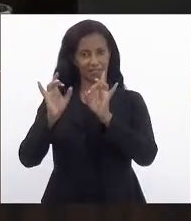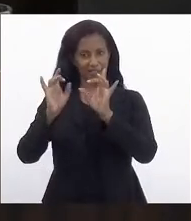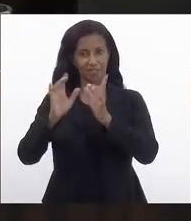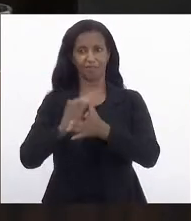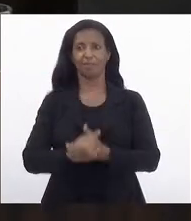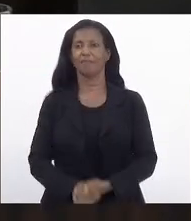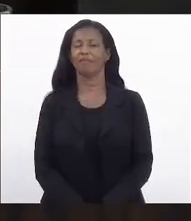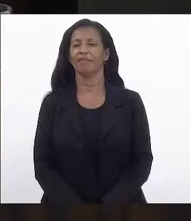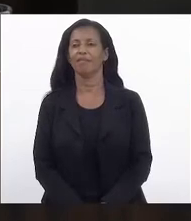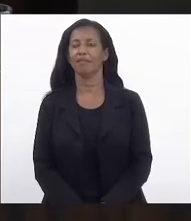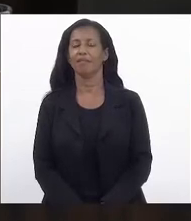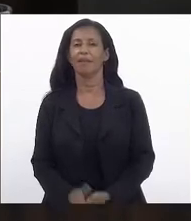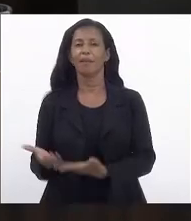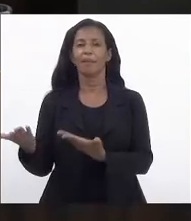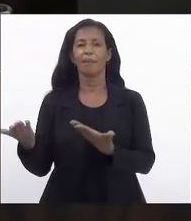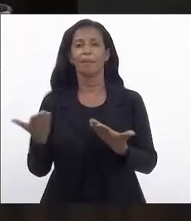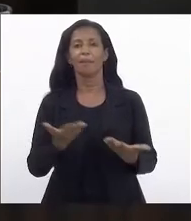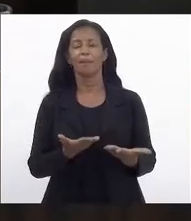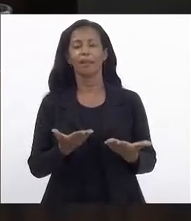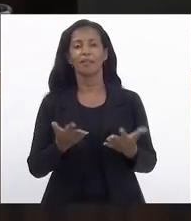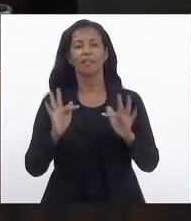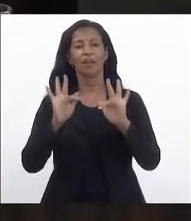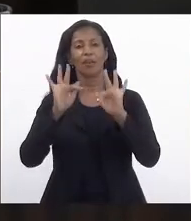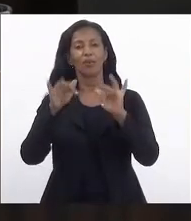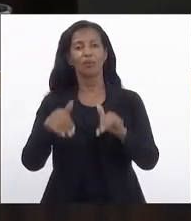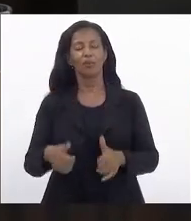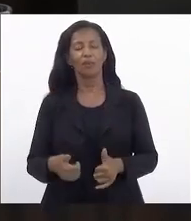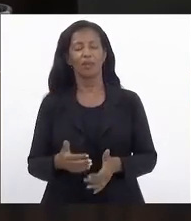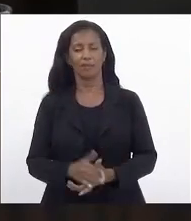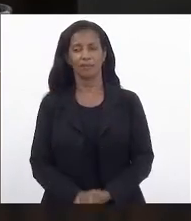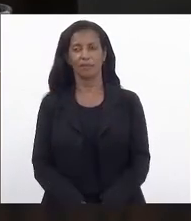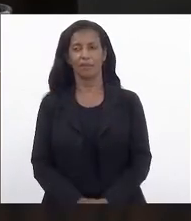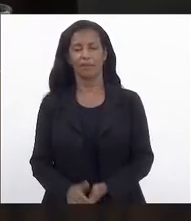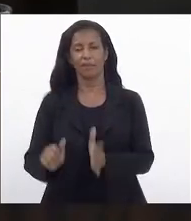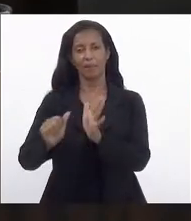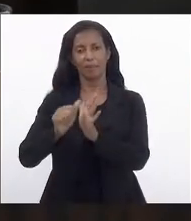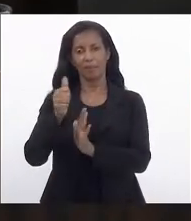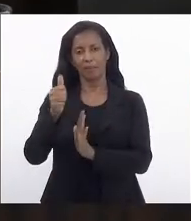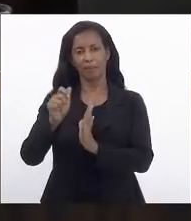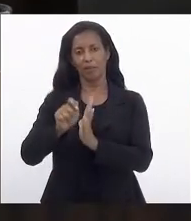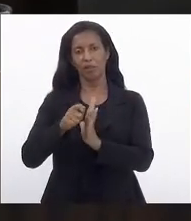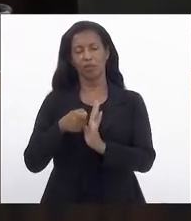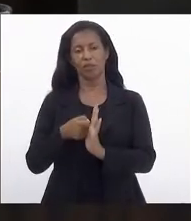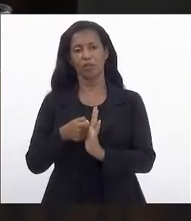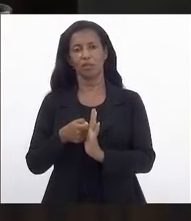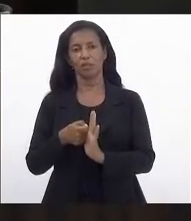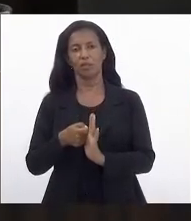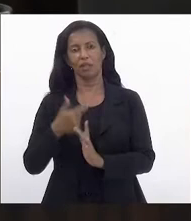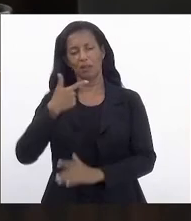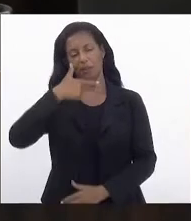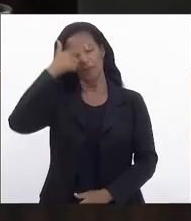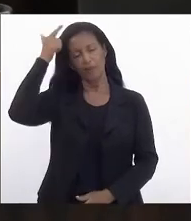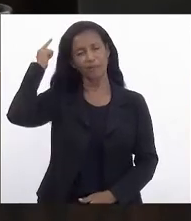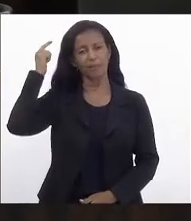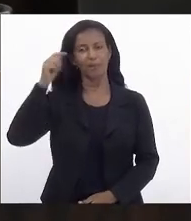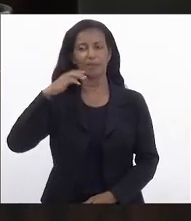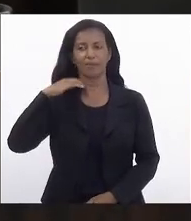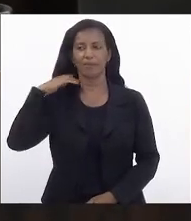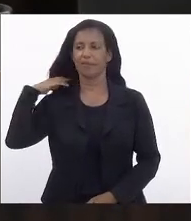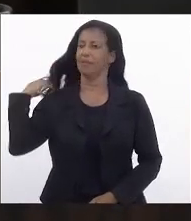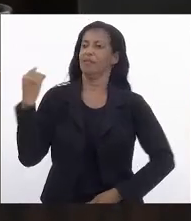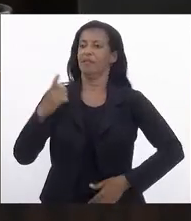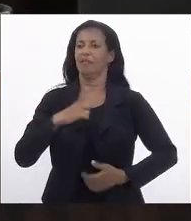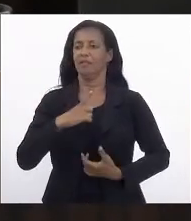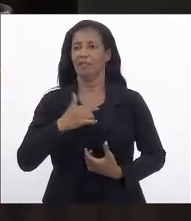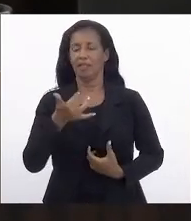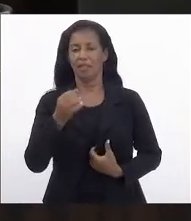passa-se ao expediente final primeiro orador escrito é o nobre deputado Luiz Paulo Vossa